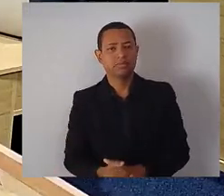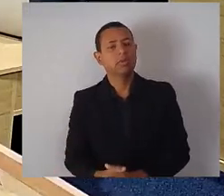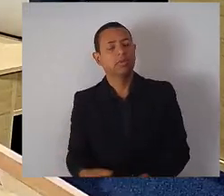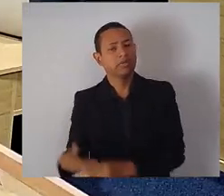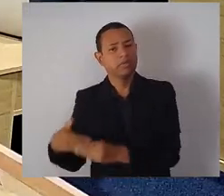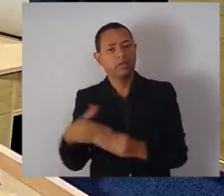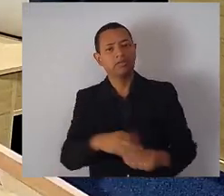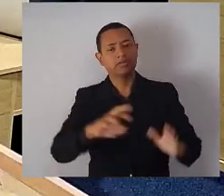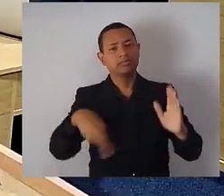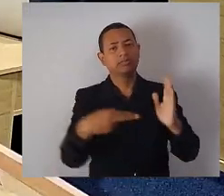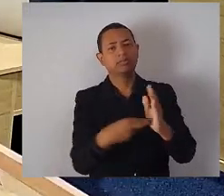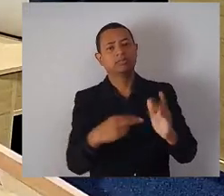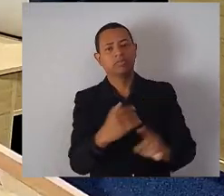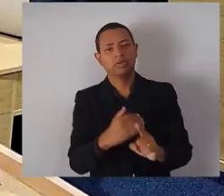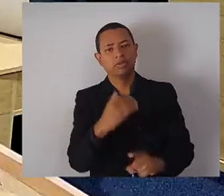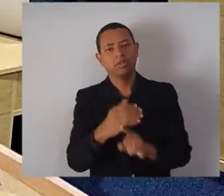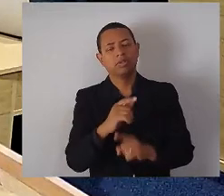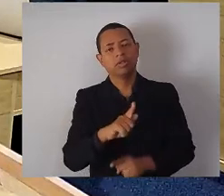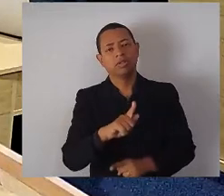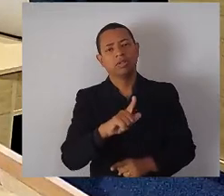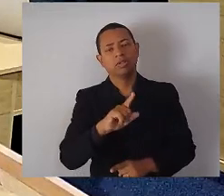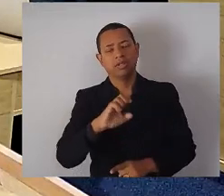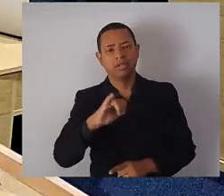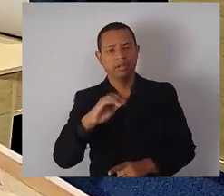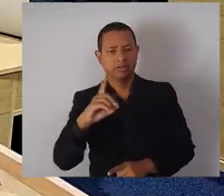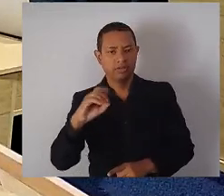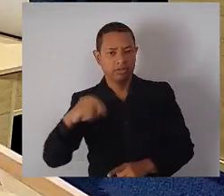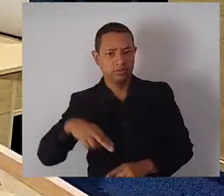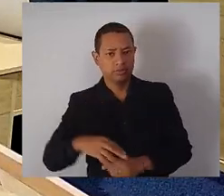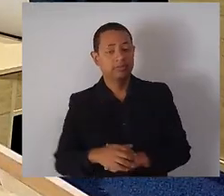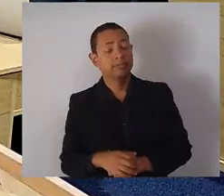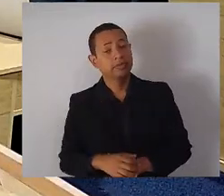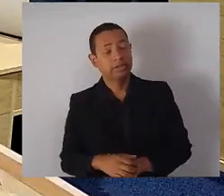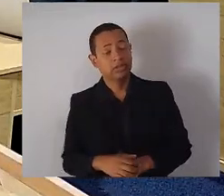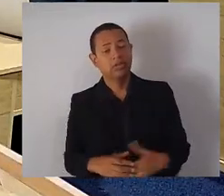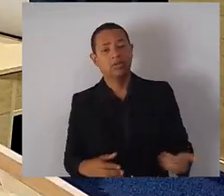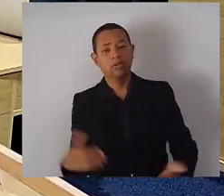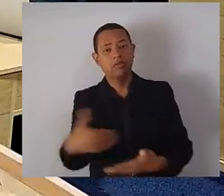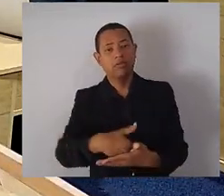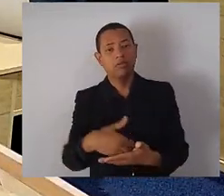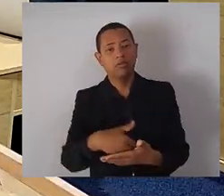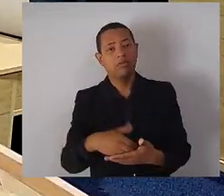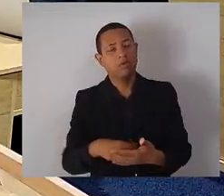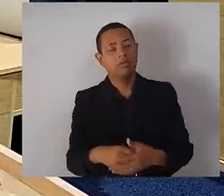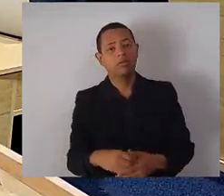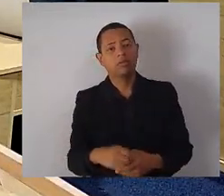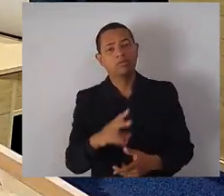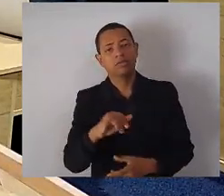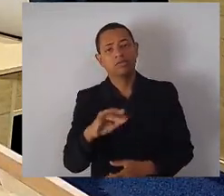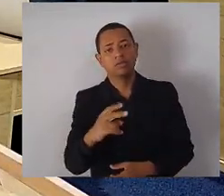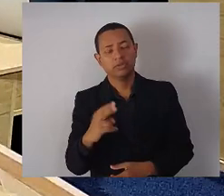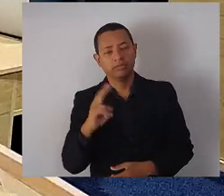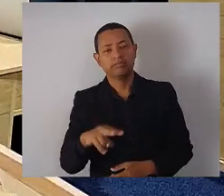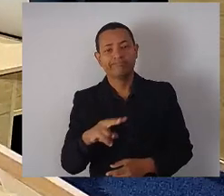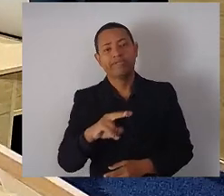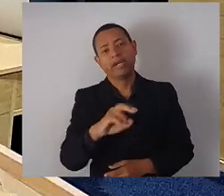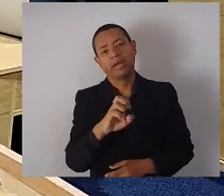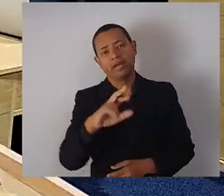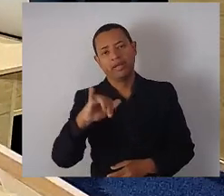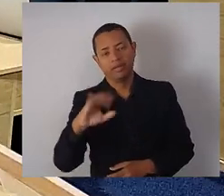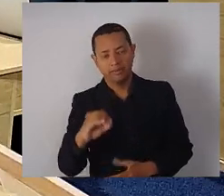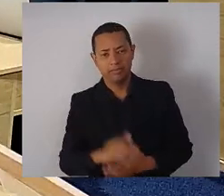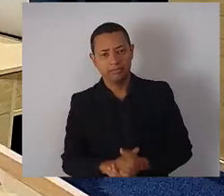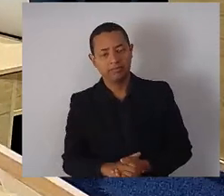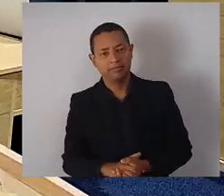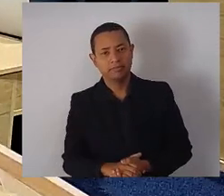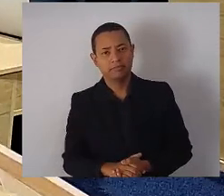relator desembargador Gleison, como também hoje no voto vista do desembargador Érico. Então, houve essa justa causa. O que ocorreu